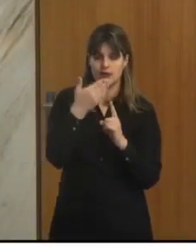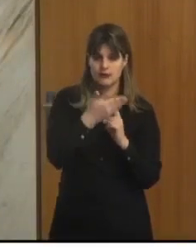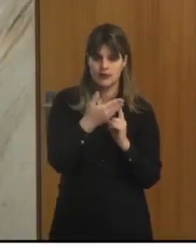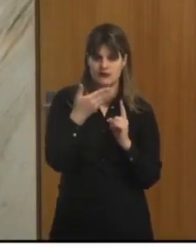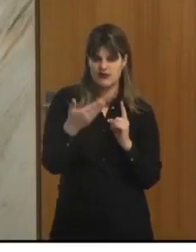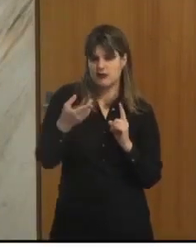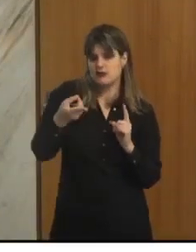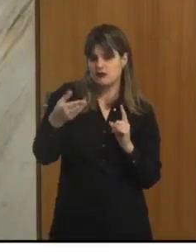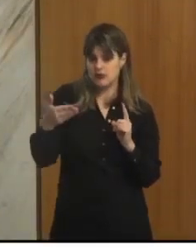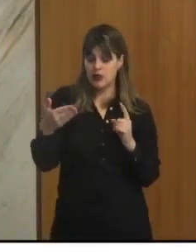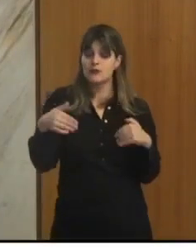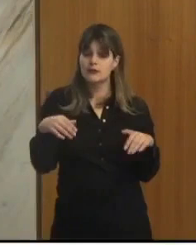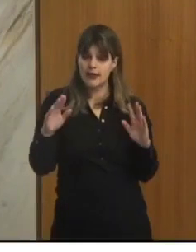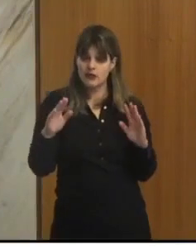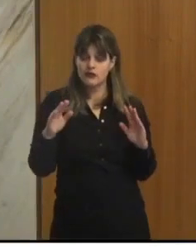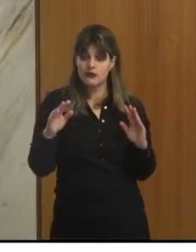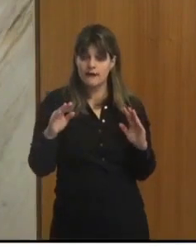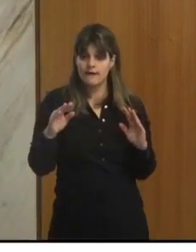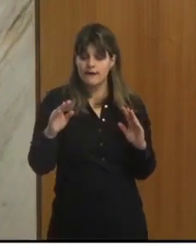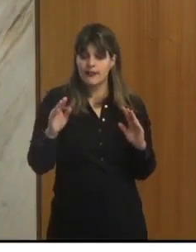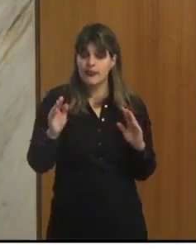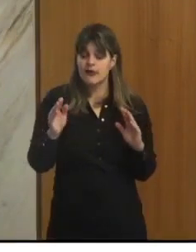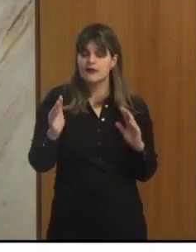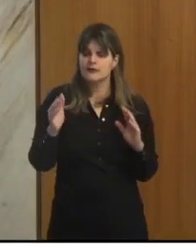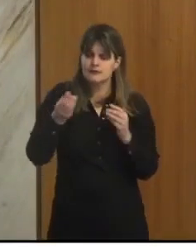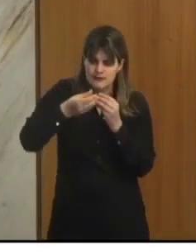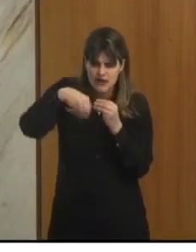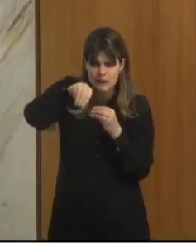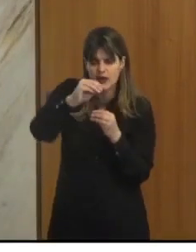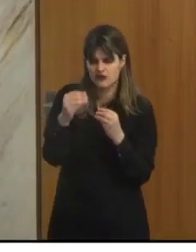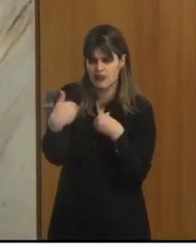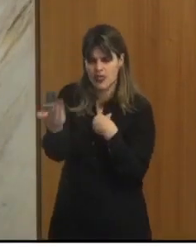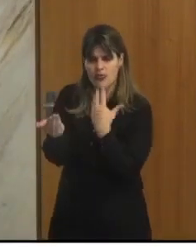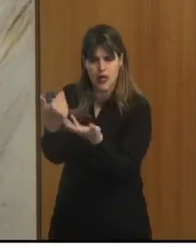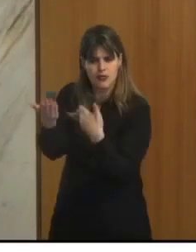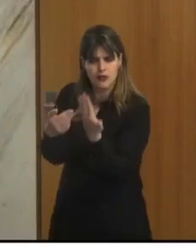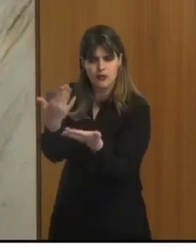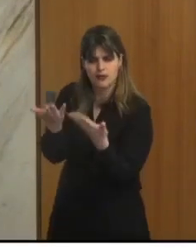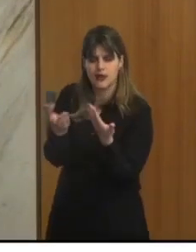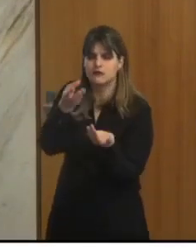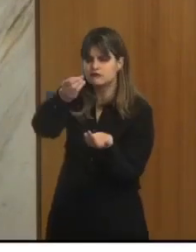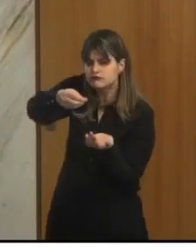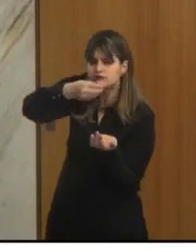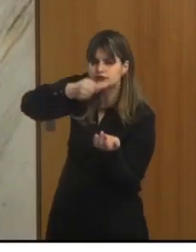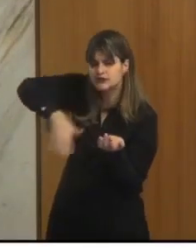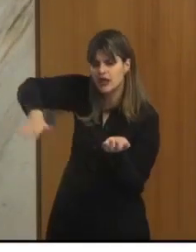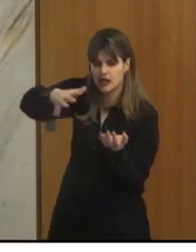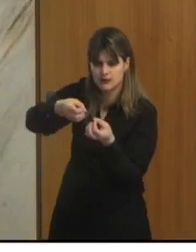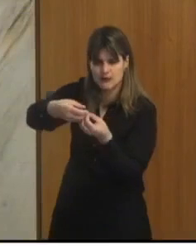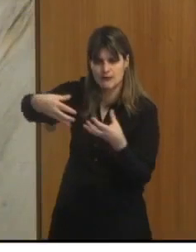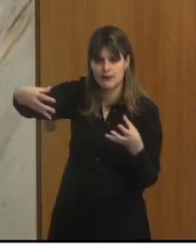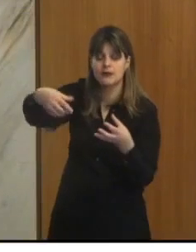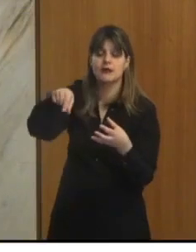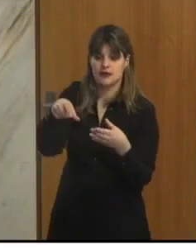1191, mas dá-lhes ainda mais território possível. E a partir de Sor, os